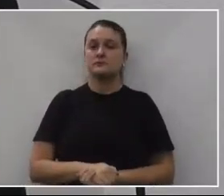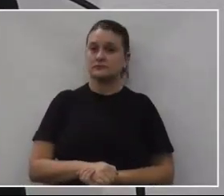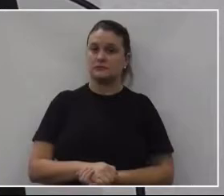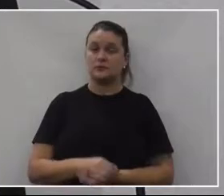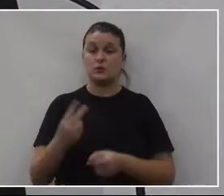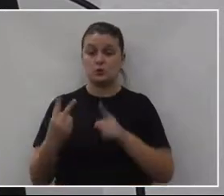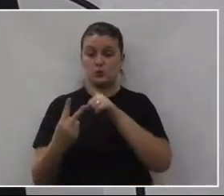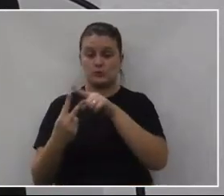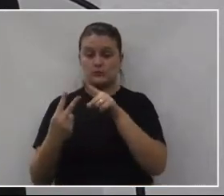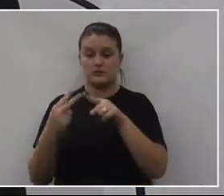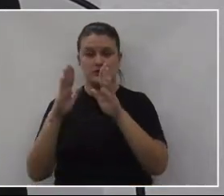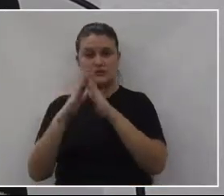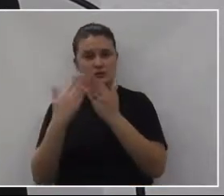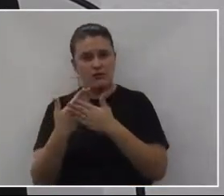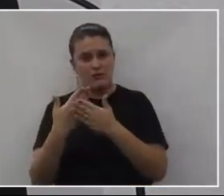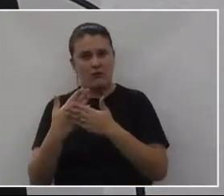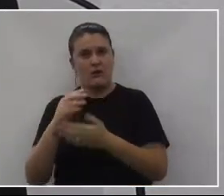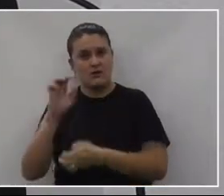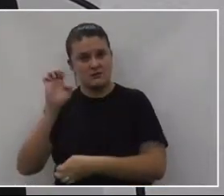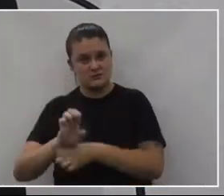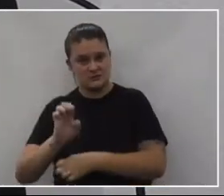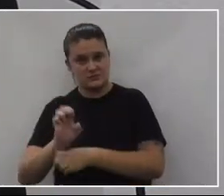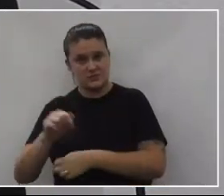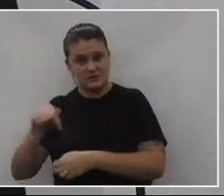2 escolas estaduais, já nesse ano de